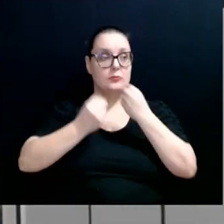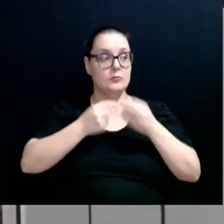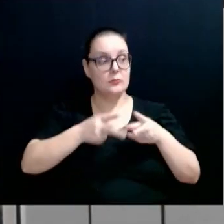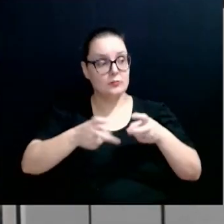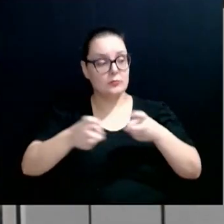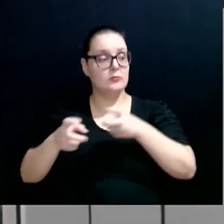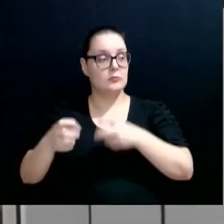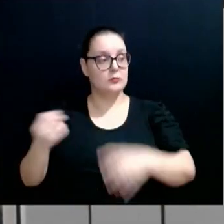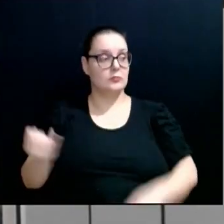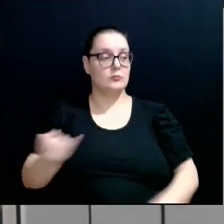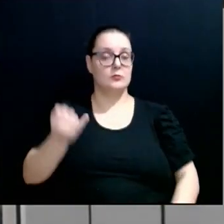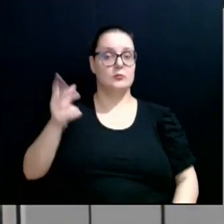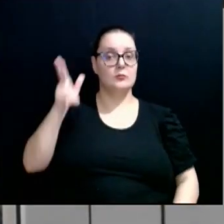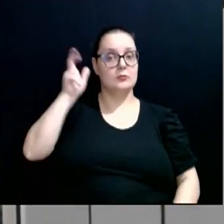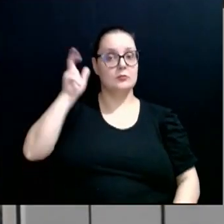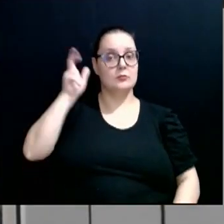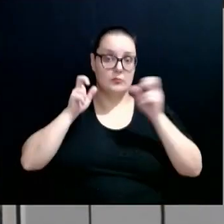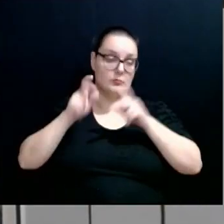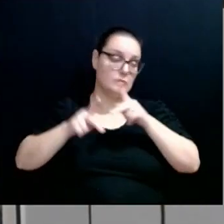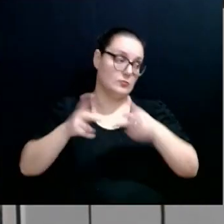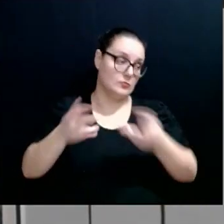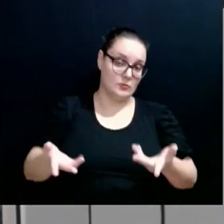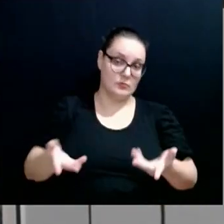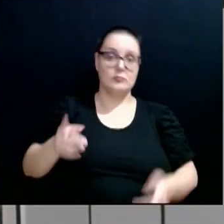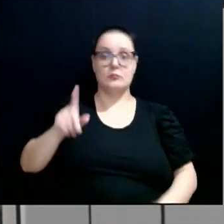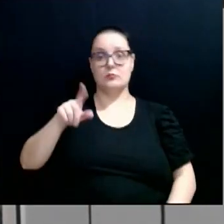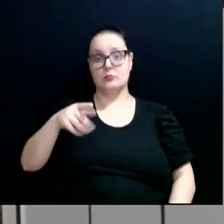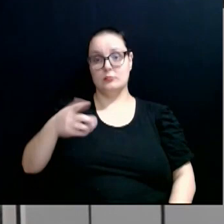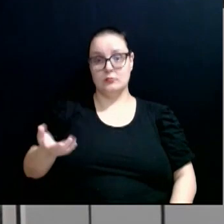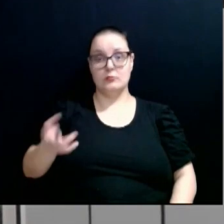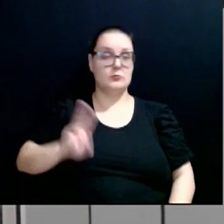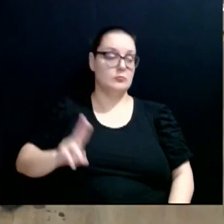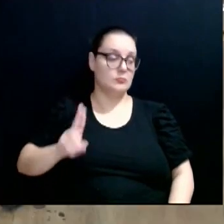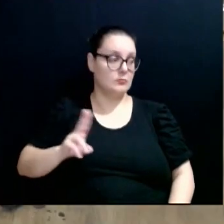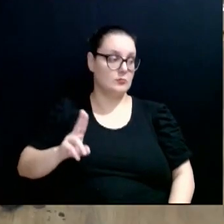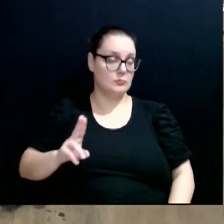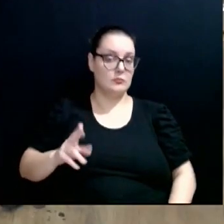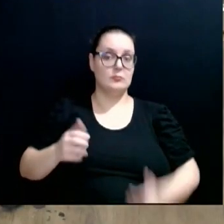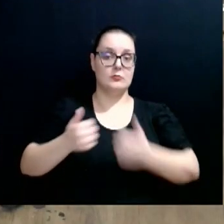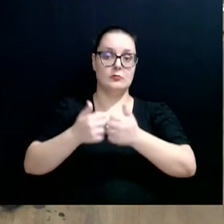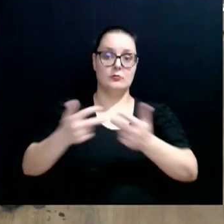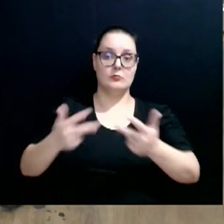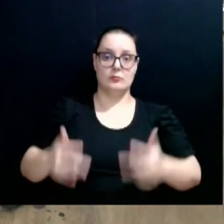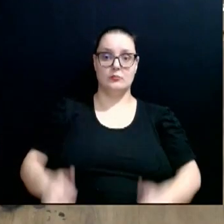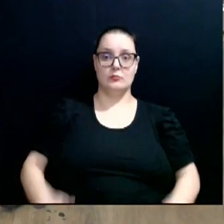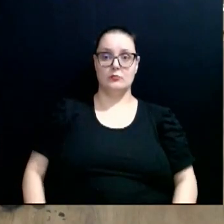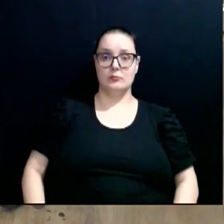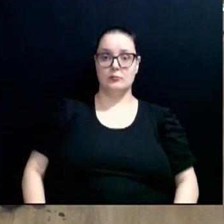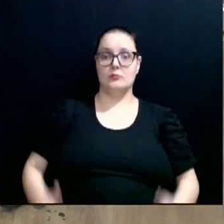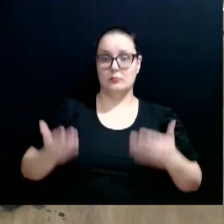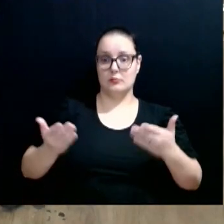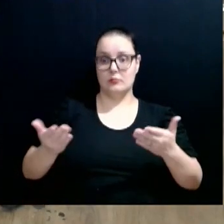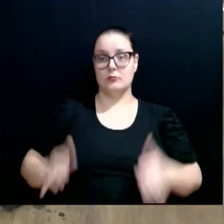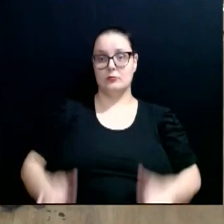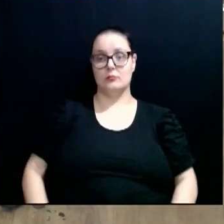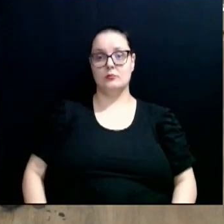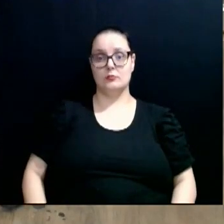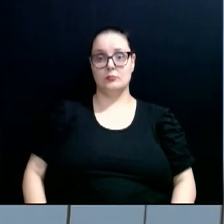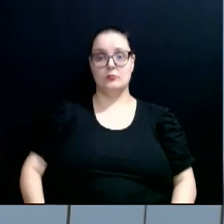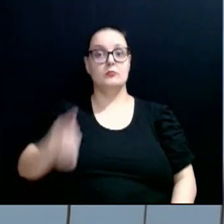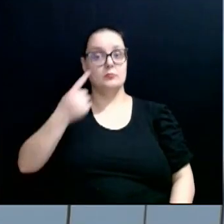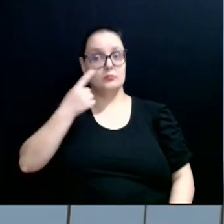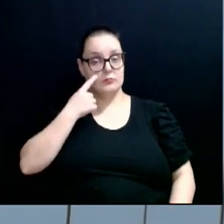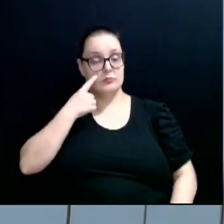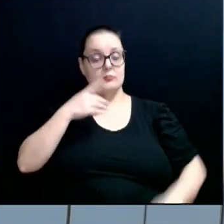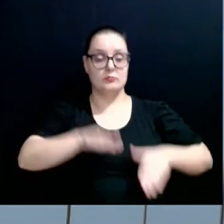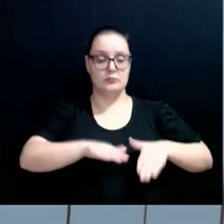escutar a população, já que é ela quem vai utilizar o transporte? Bom, eu já vejo isso daí como um passo muito importante